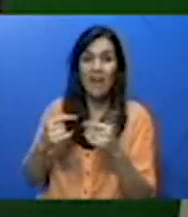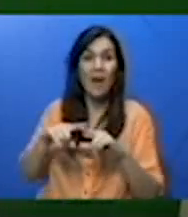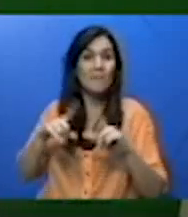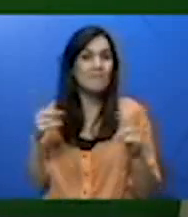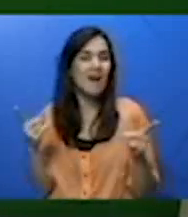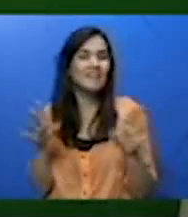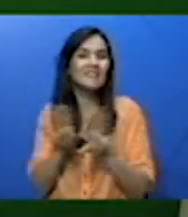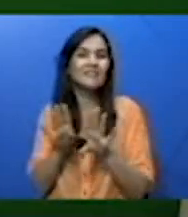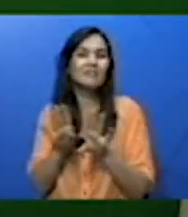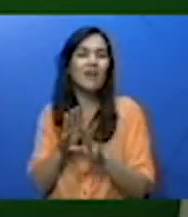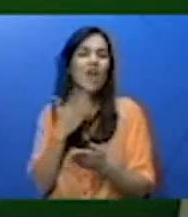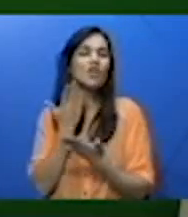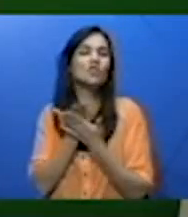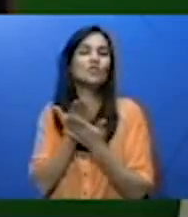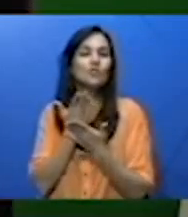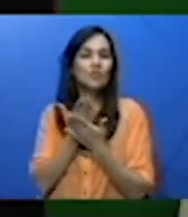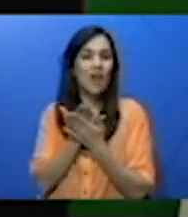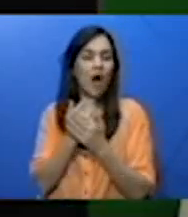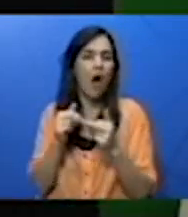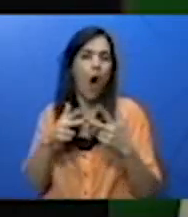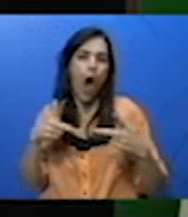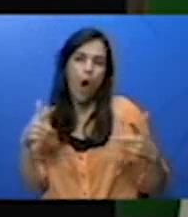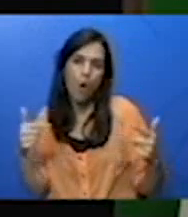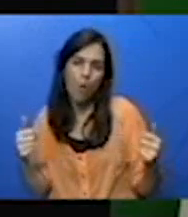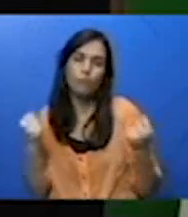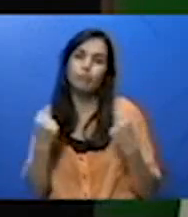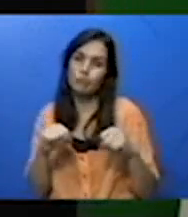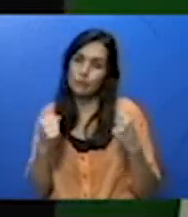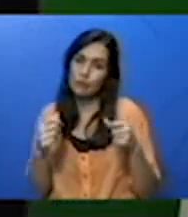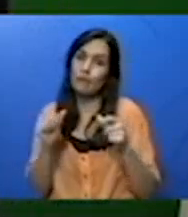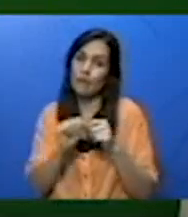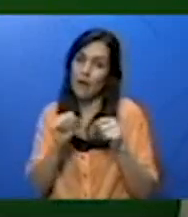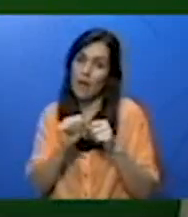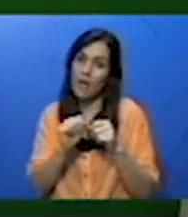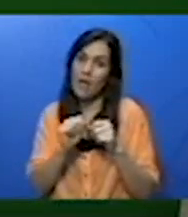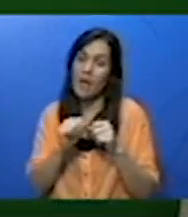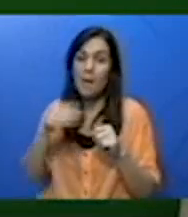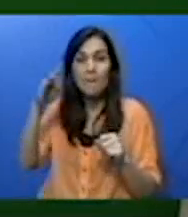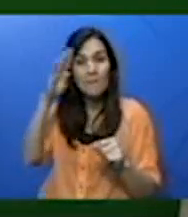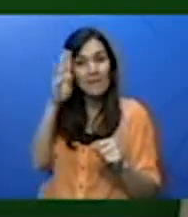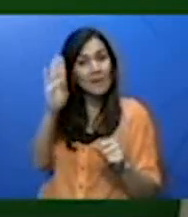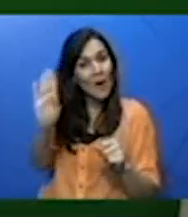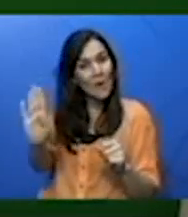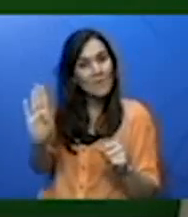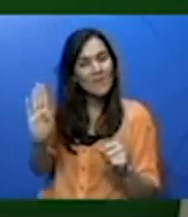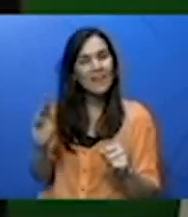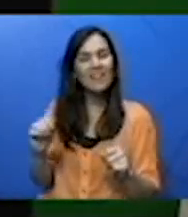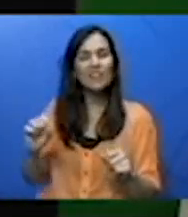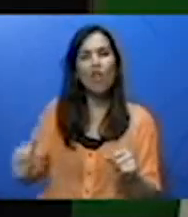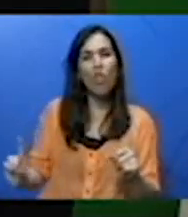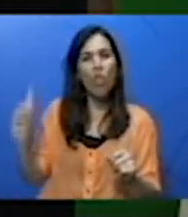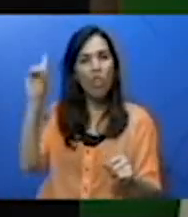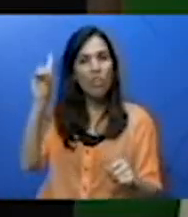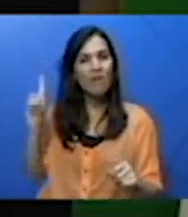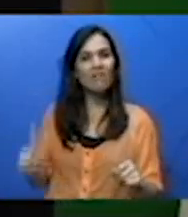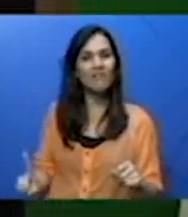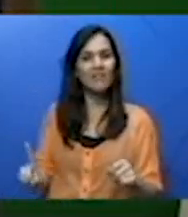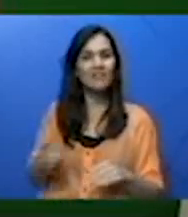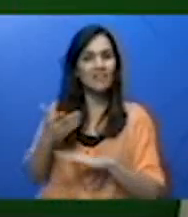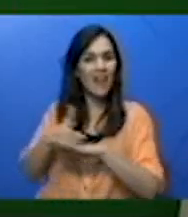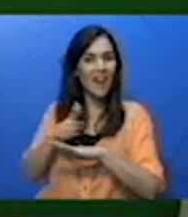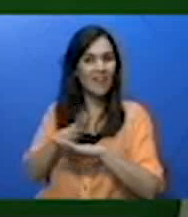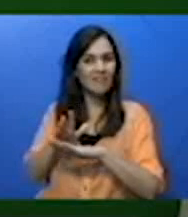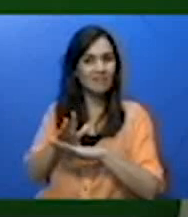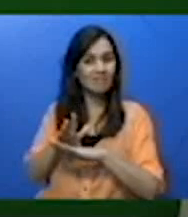de estudar. Há coisas que temos que fazer, principalmente nosso dever. Dizem